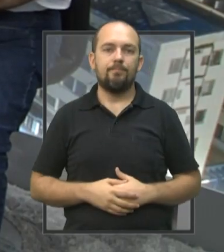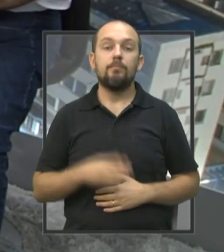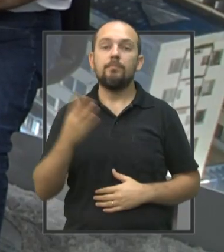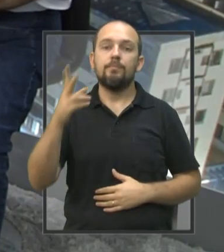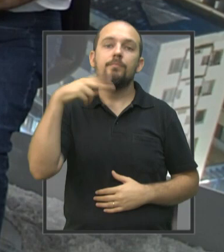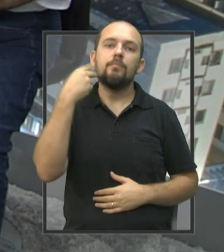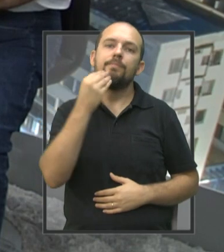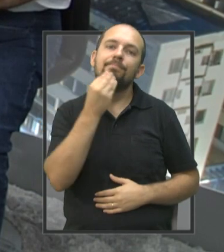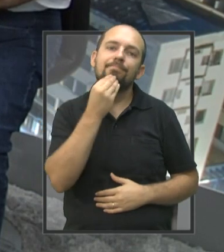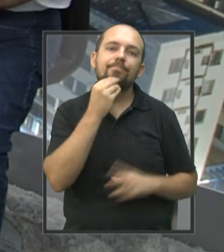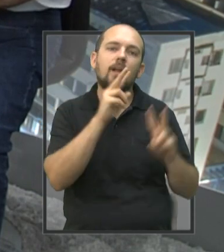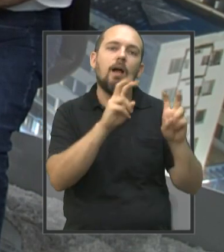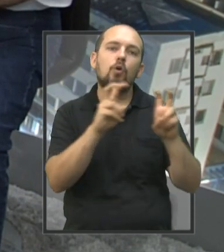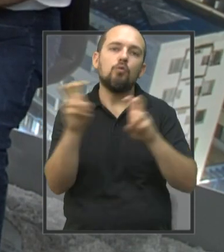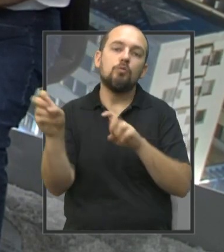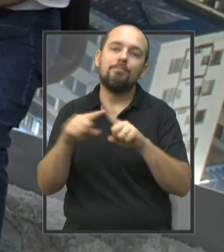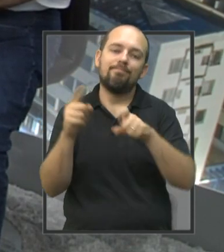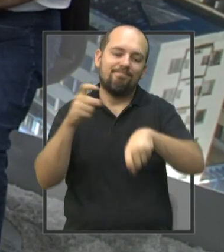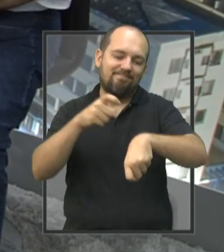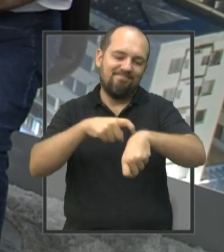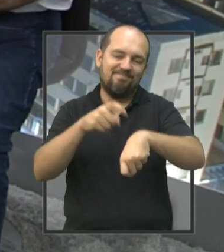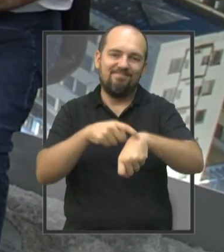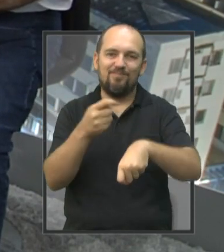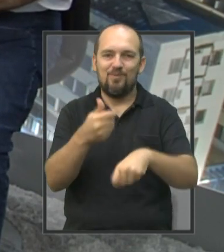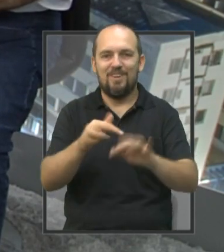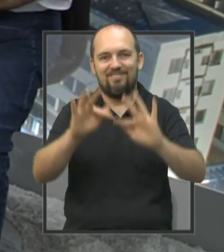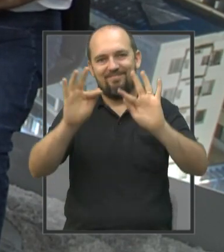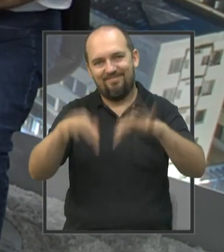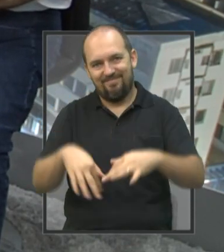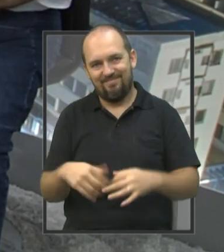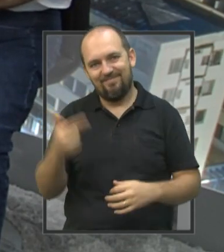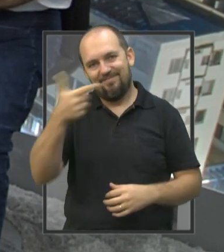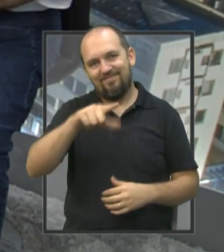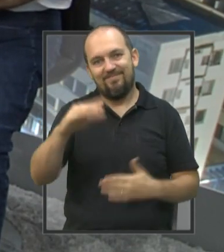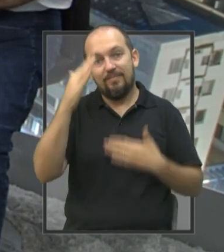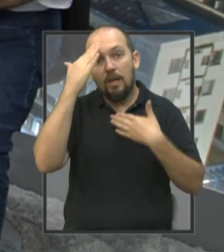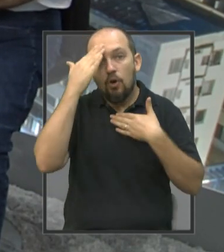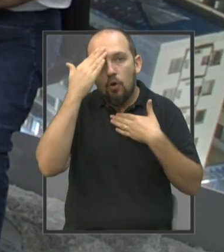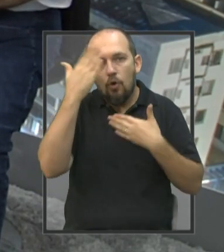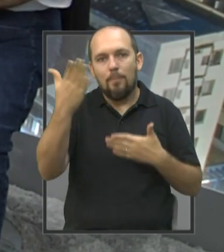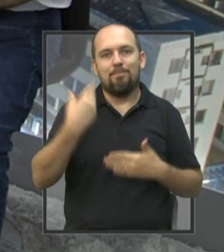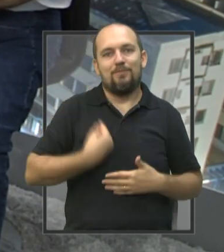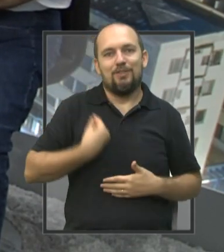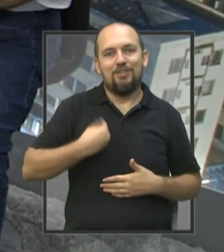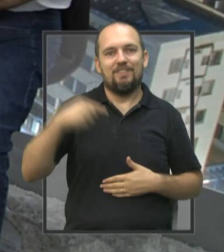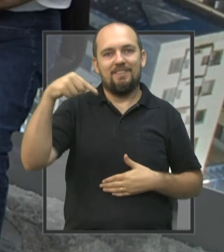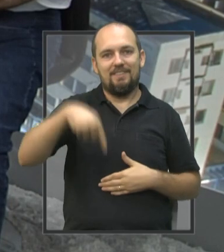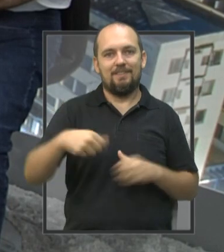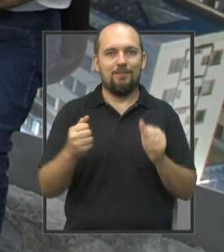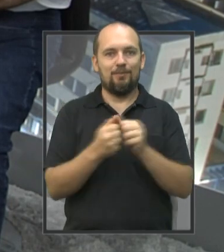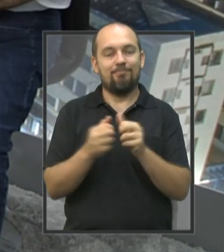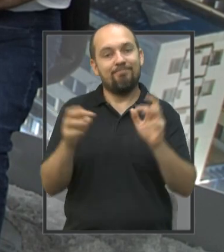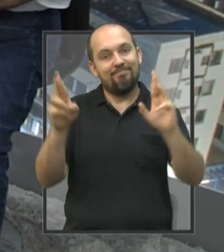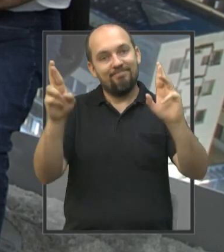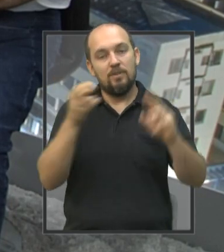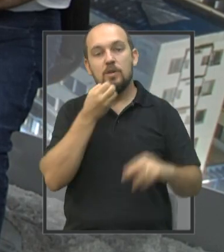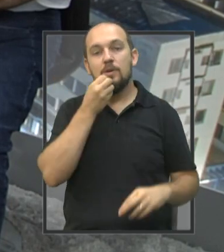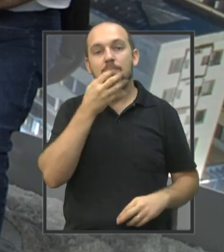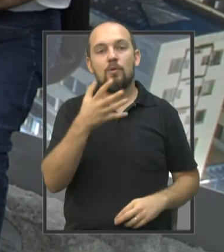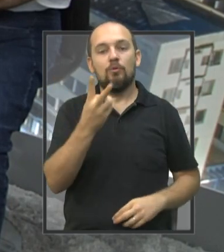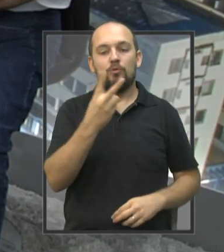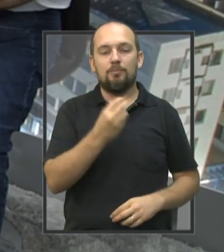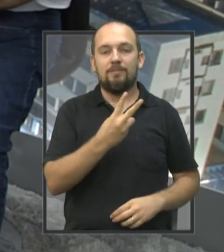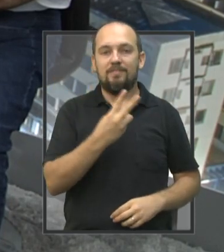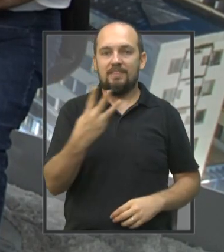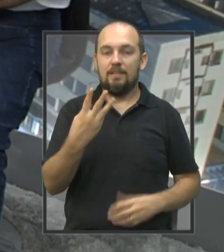muitos outros assuntos, mas o nosso tempo já está praticamente esgotado. Mais uma vez eu quero agradecer a presença do senhor aqui, desejar um ótimo 2023, de